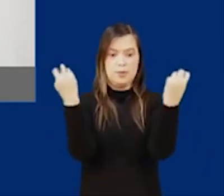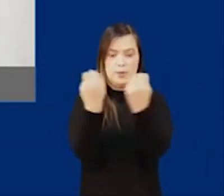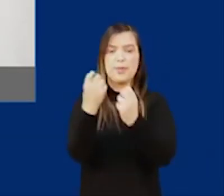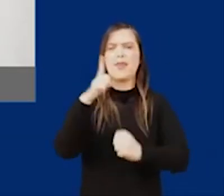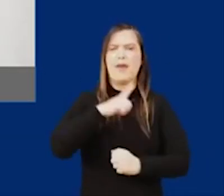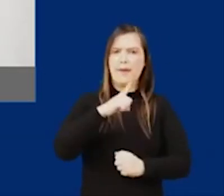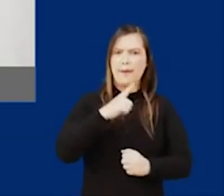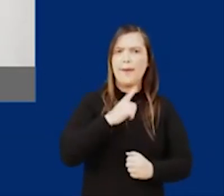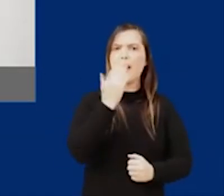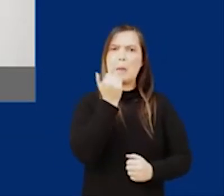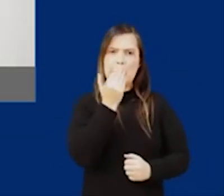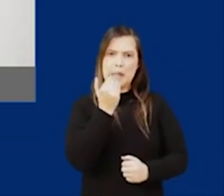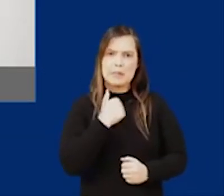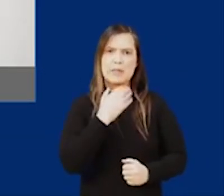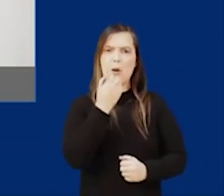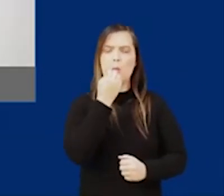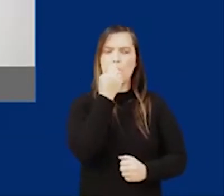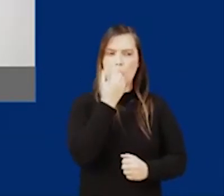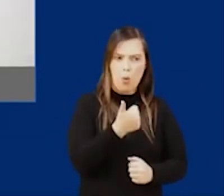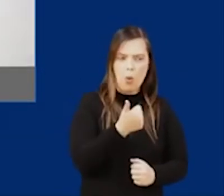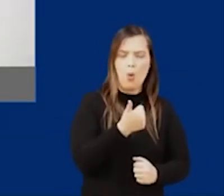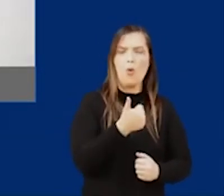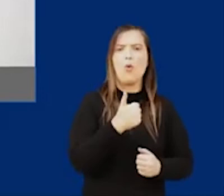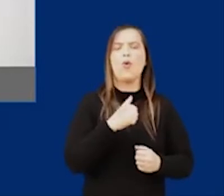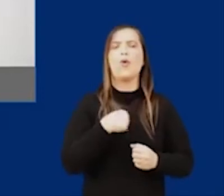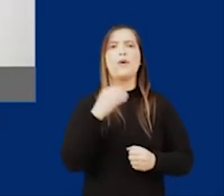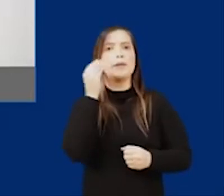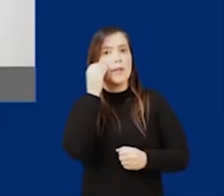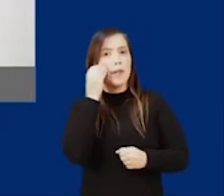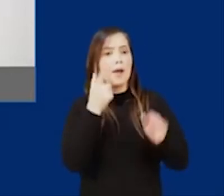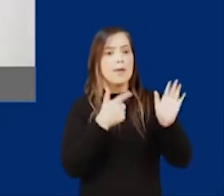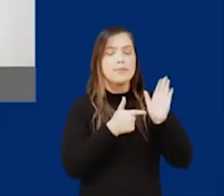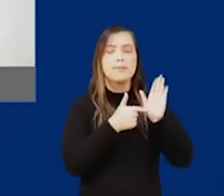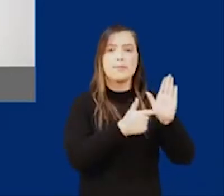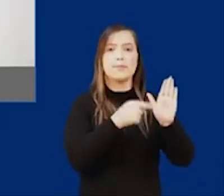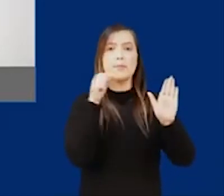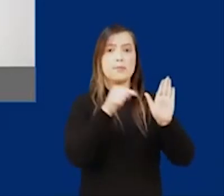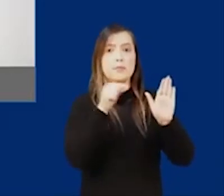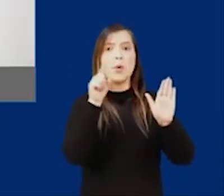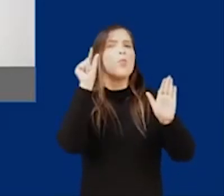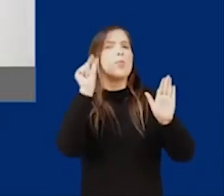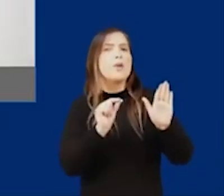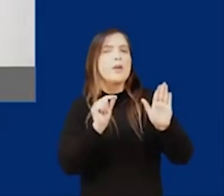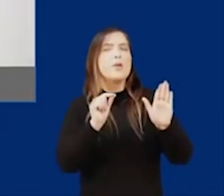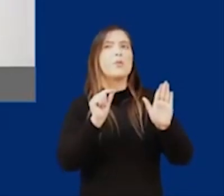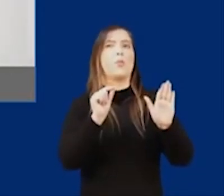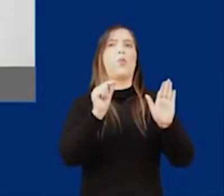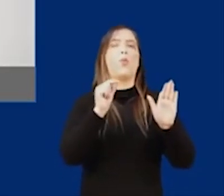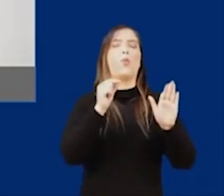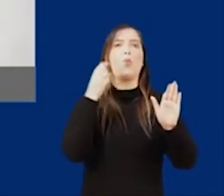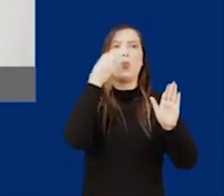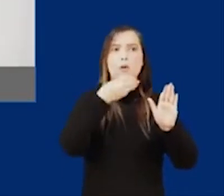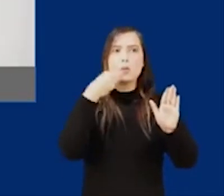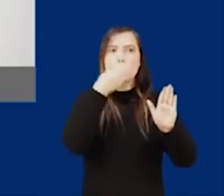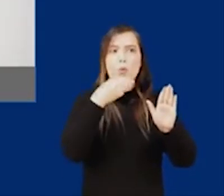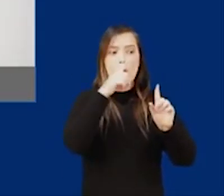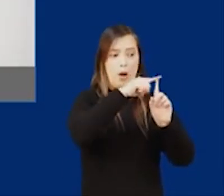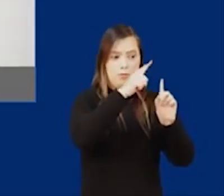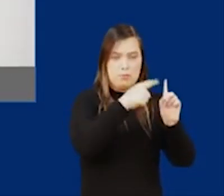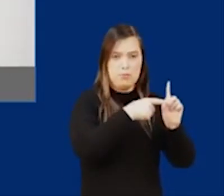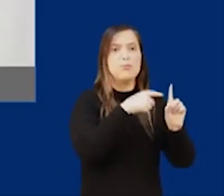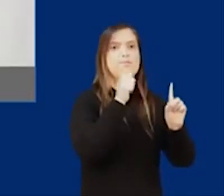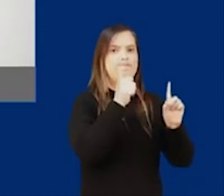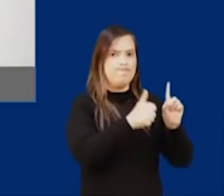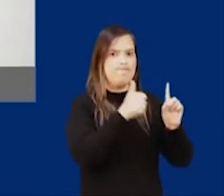super positiva, né, e tentar mostrar para essa mulher que o mínimo do açúcar durante a gestação já é um hábito que ela